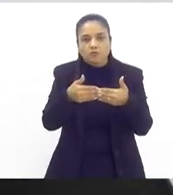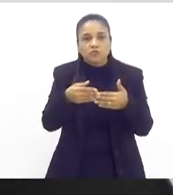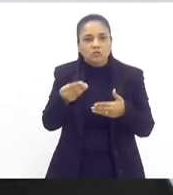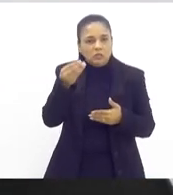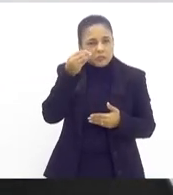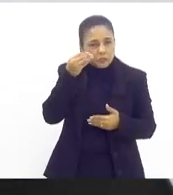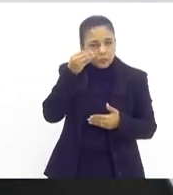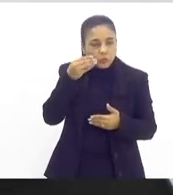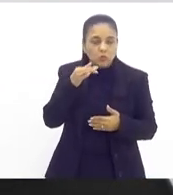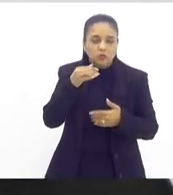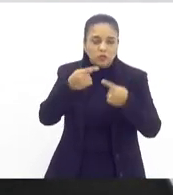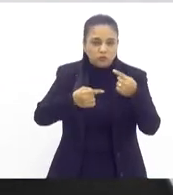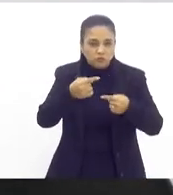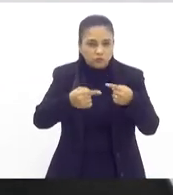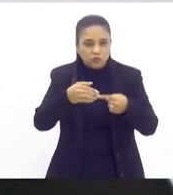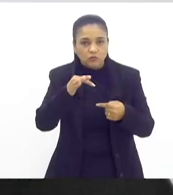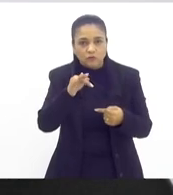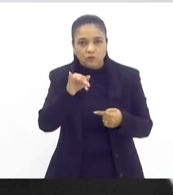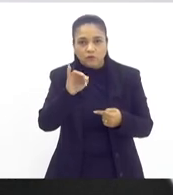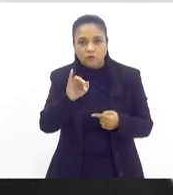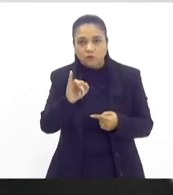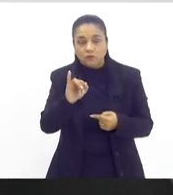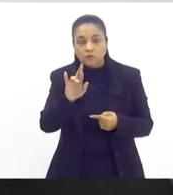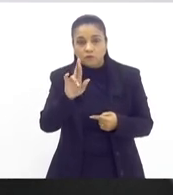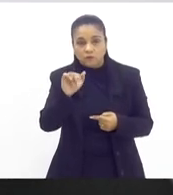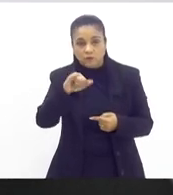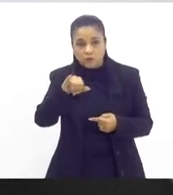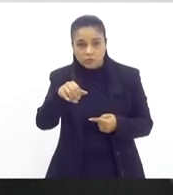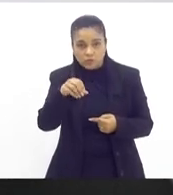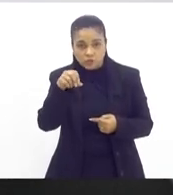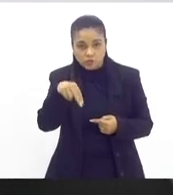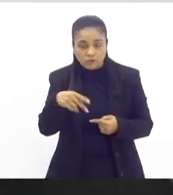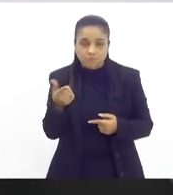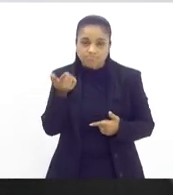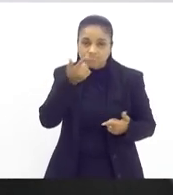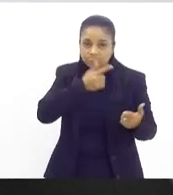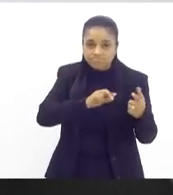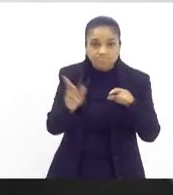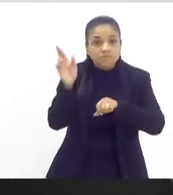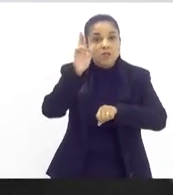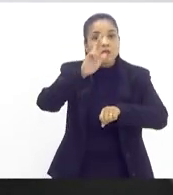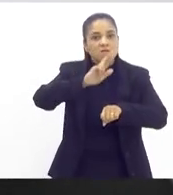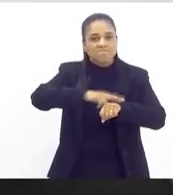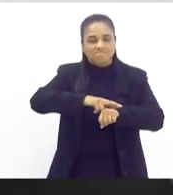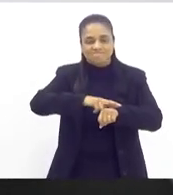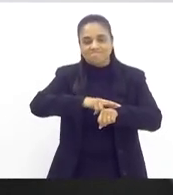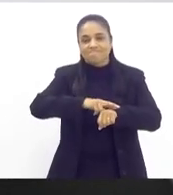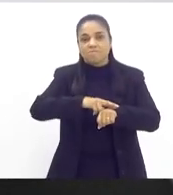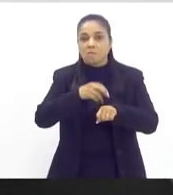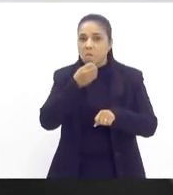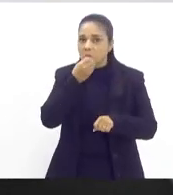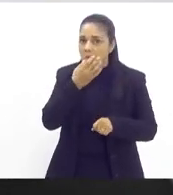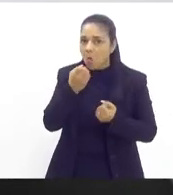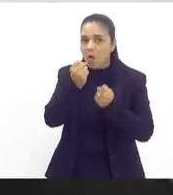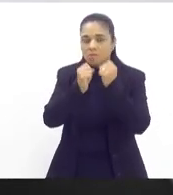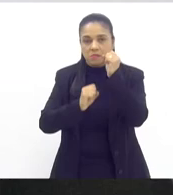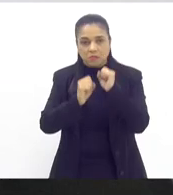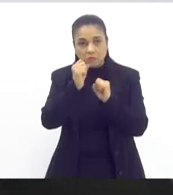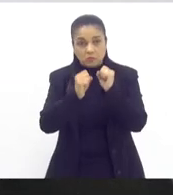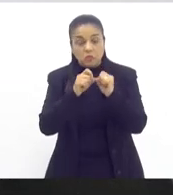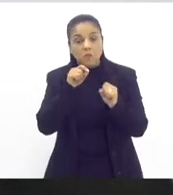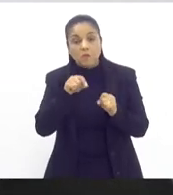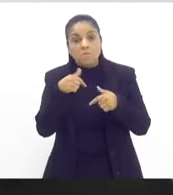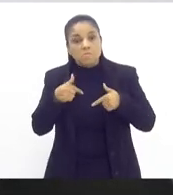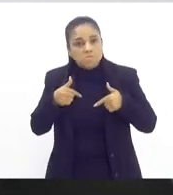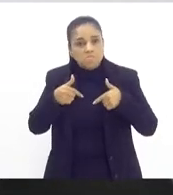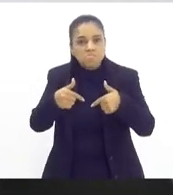Firjan com o senhor sobre o quanto a reforma é boa para a indústria, mas ela é boa desde que funcione, especialmente a questão